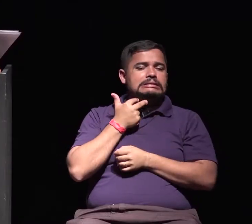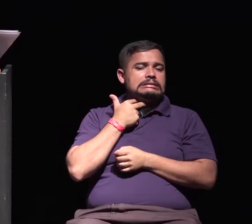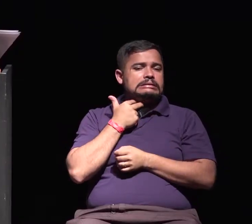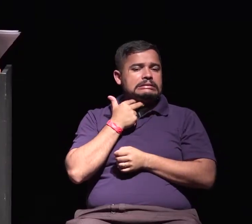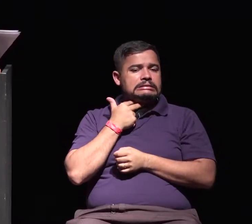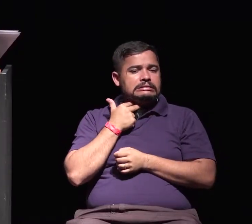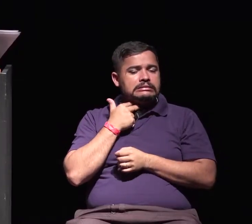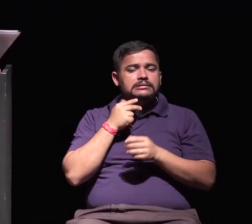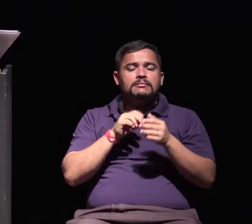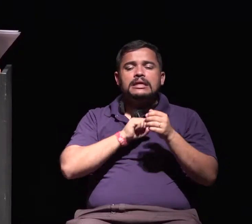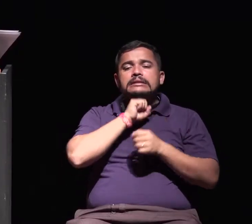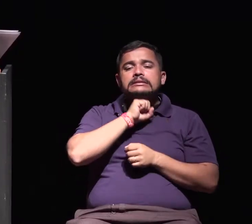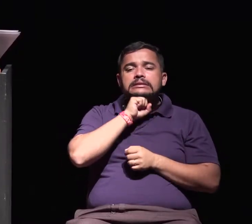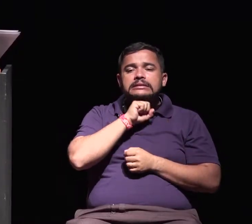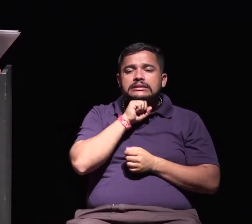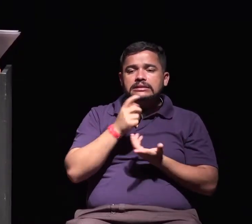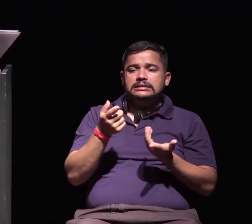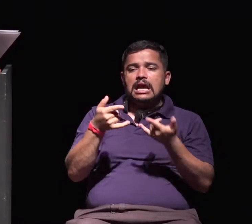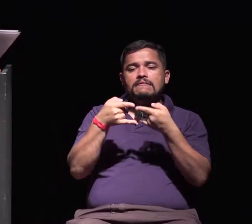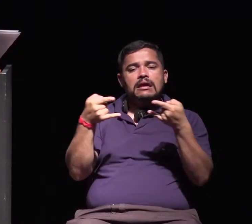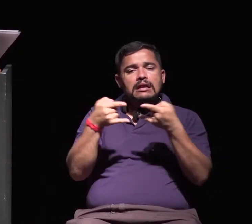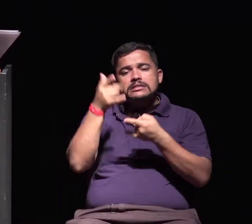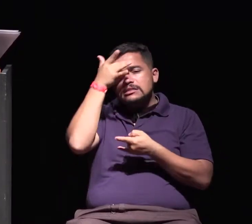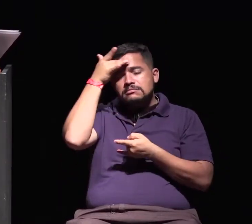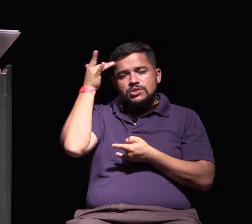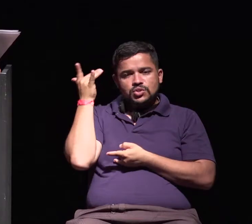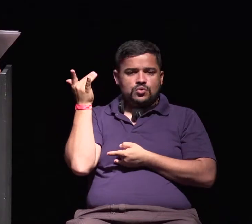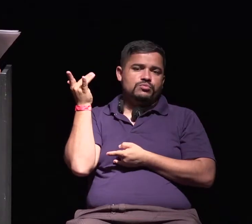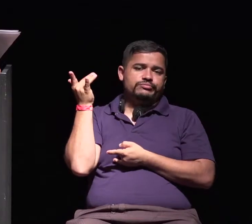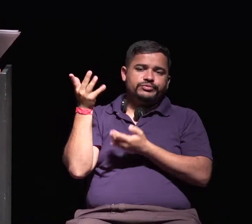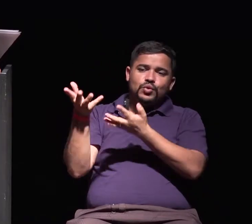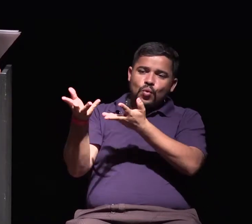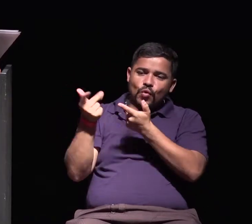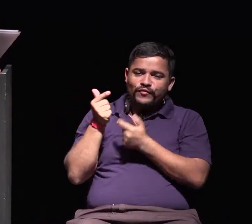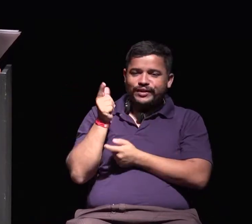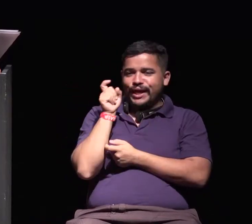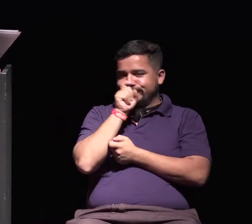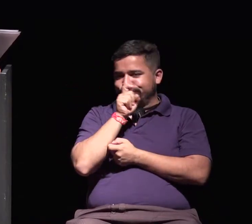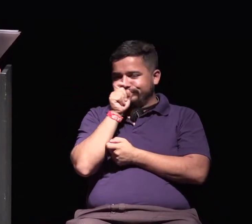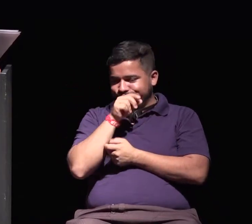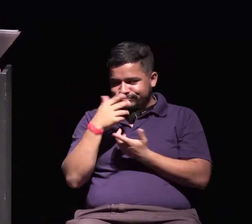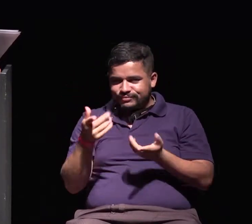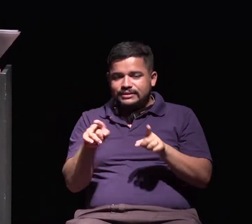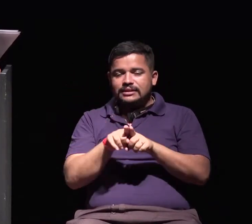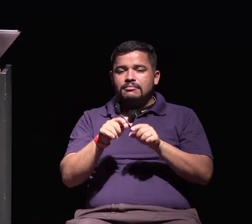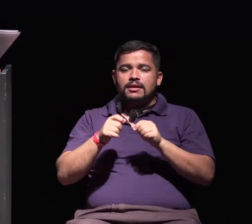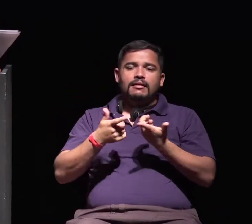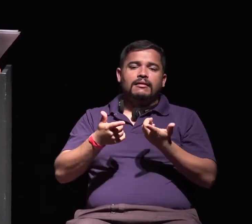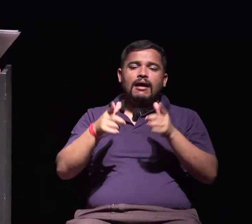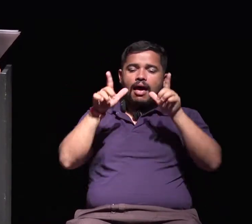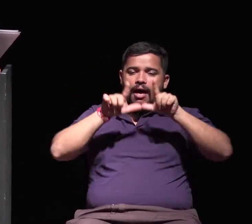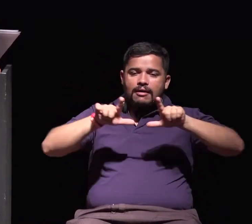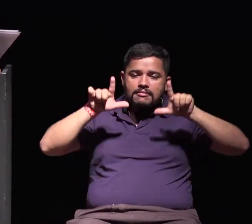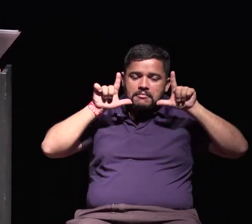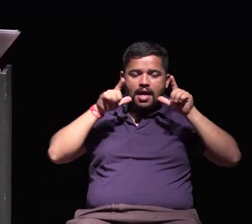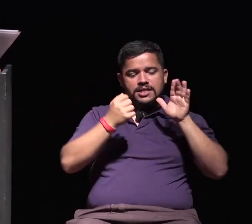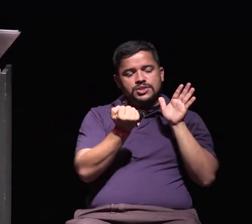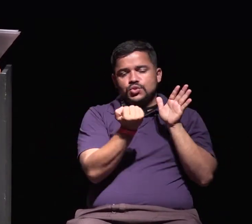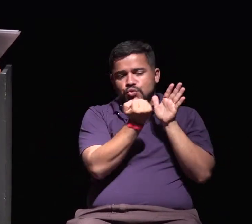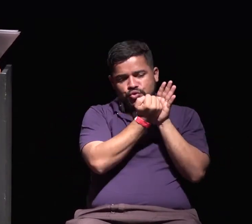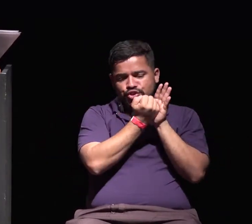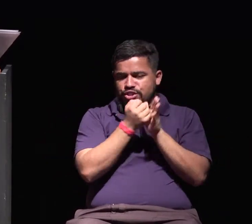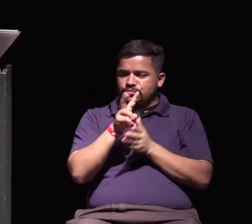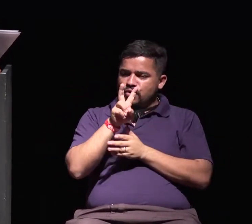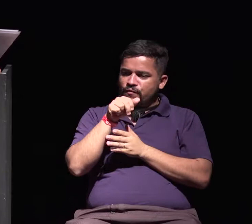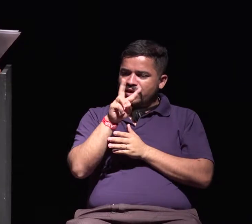a reserva de ingressos para falsos convidados VIP, a imagem e a identidade visual com a criação de um logotipo e uma